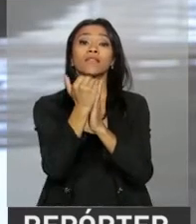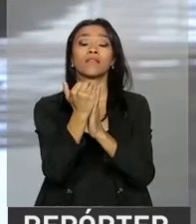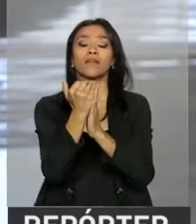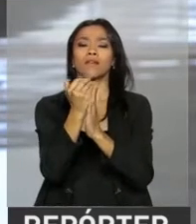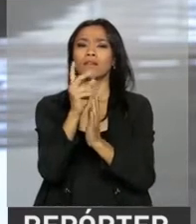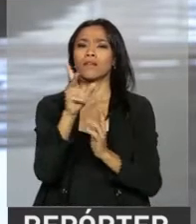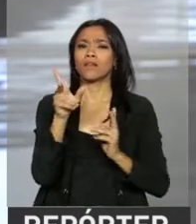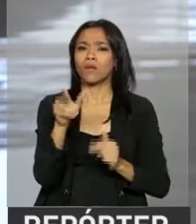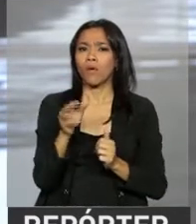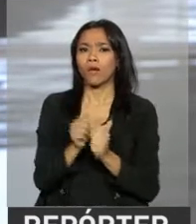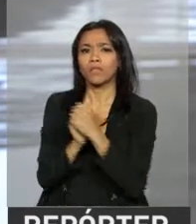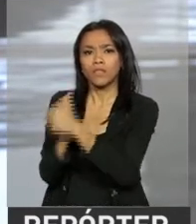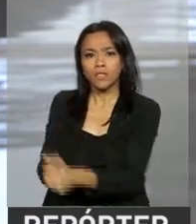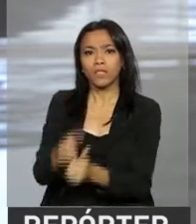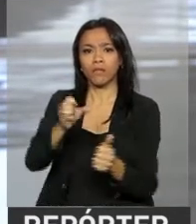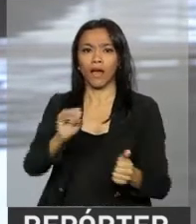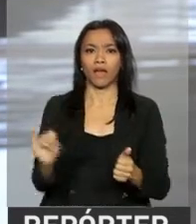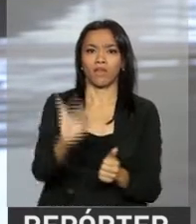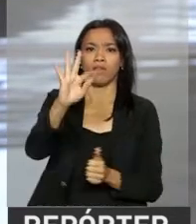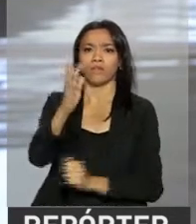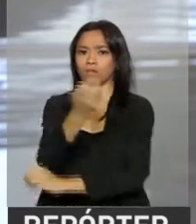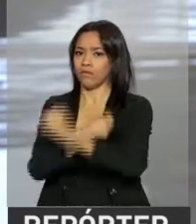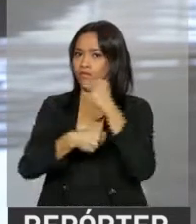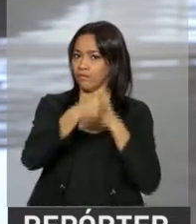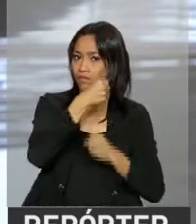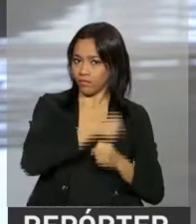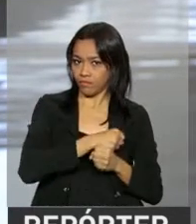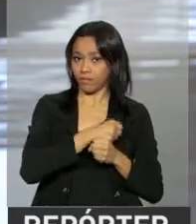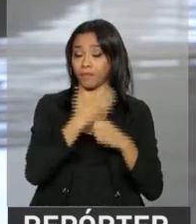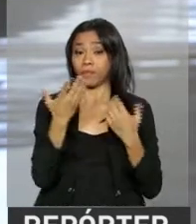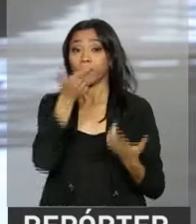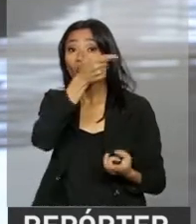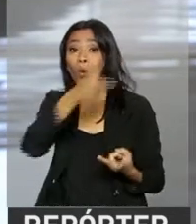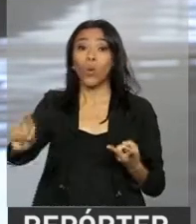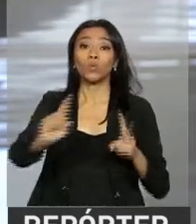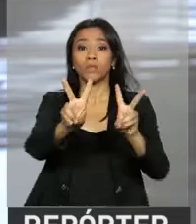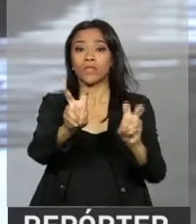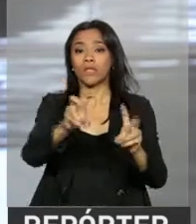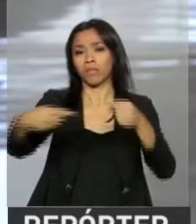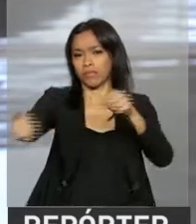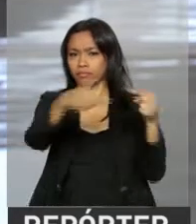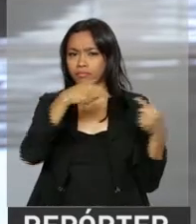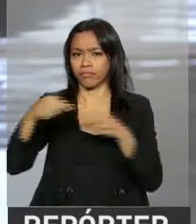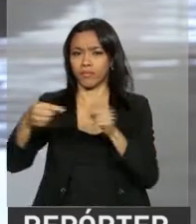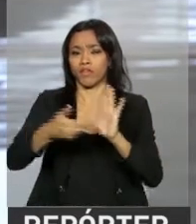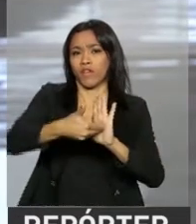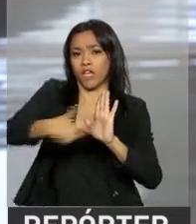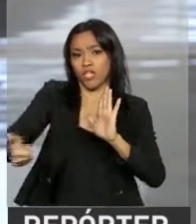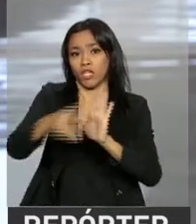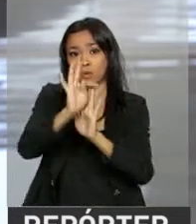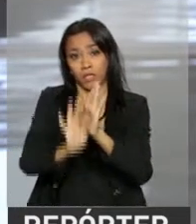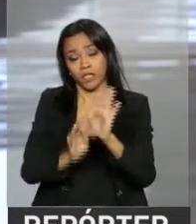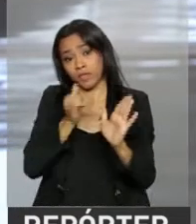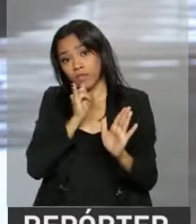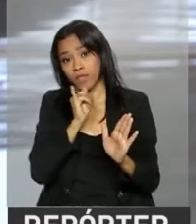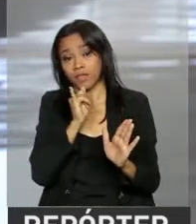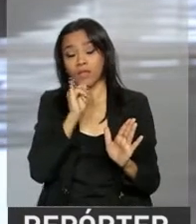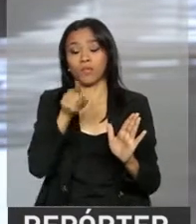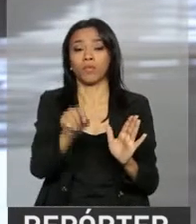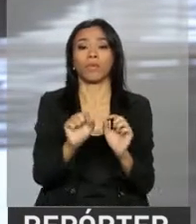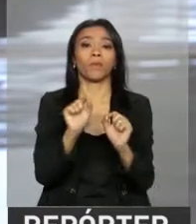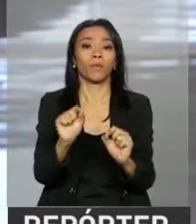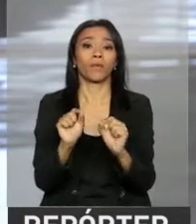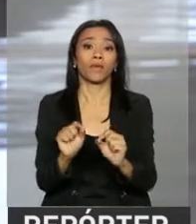do ano anterior outras contrapartidas que estavam sendo discutidas foram retiradas do texto como por exemplo a restrição